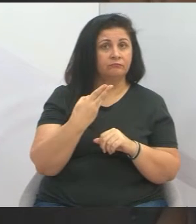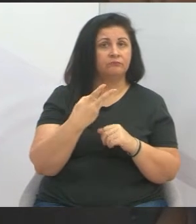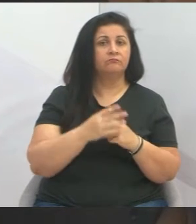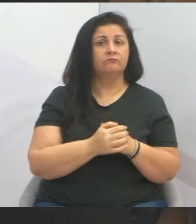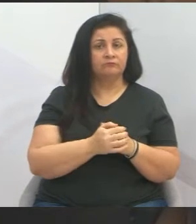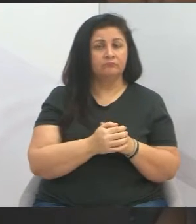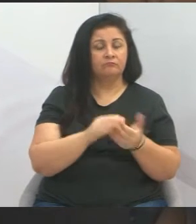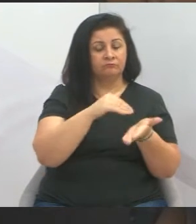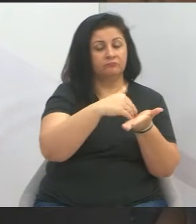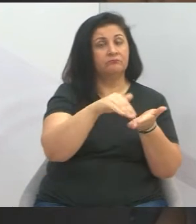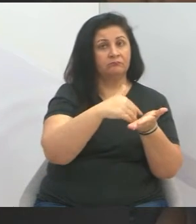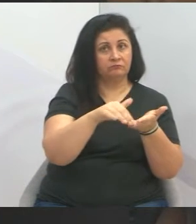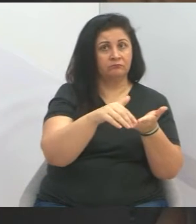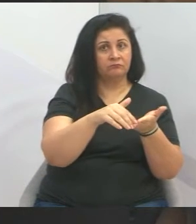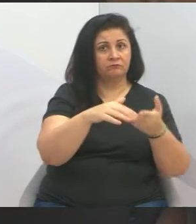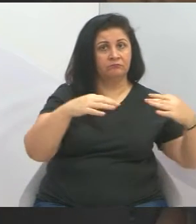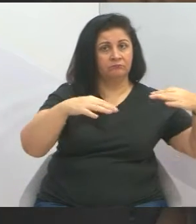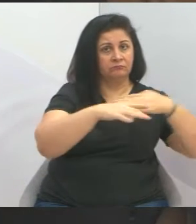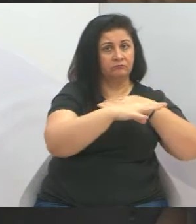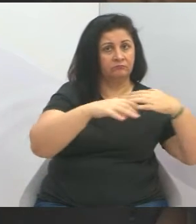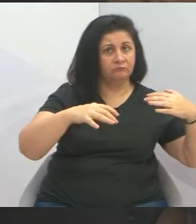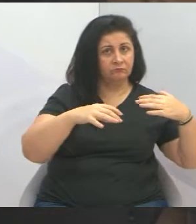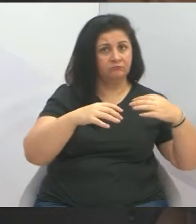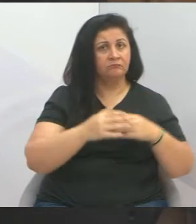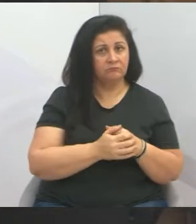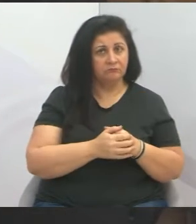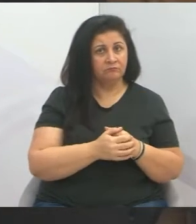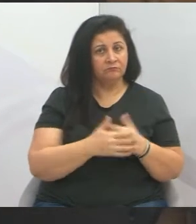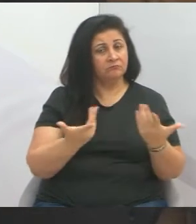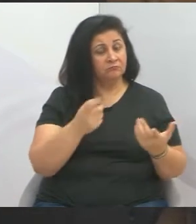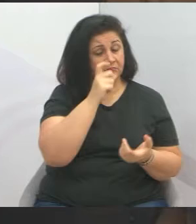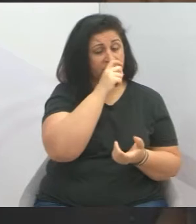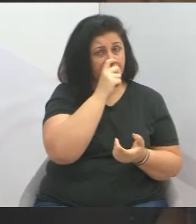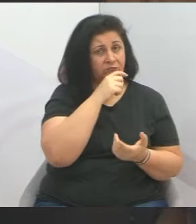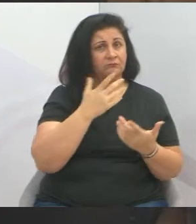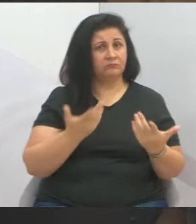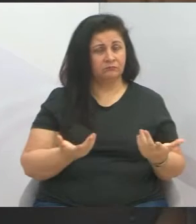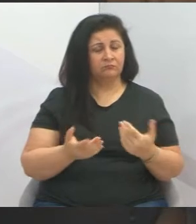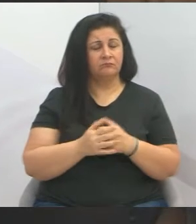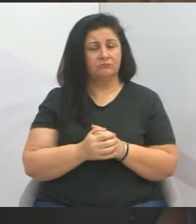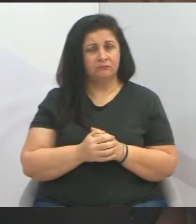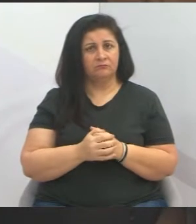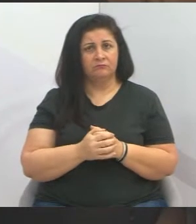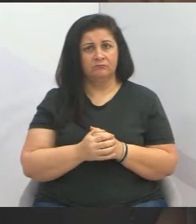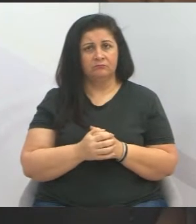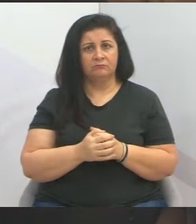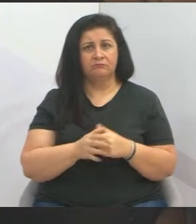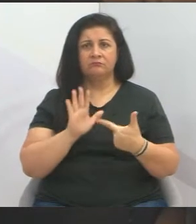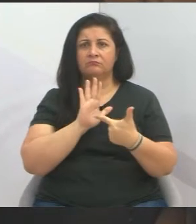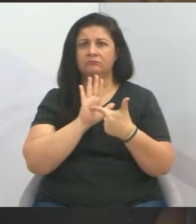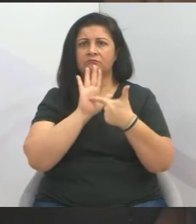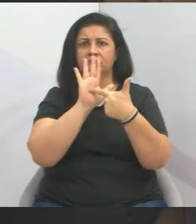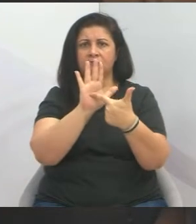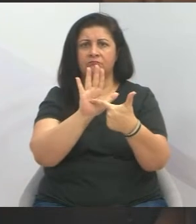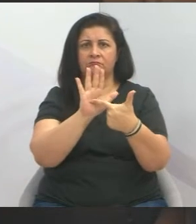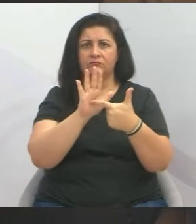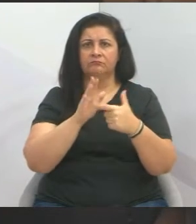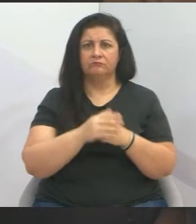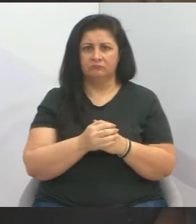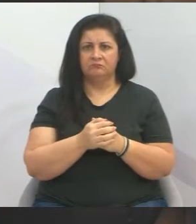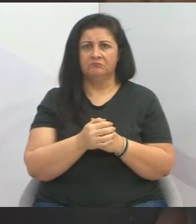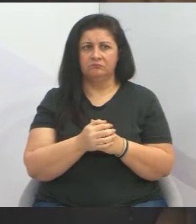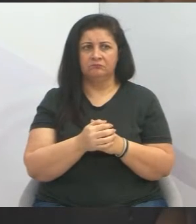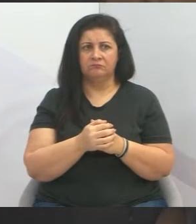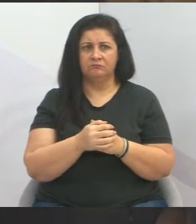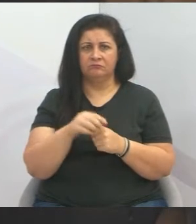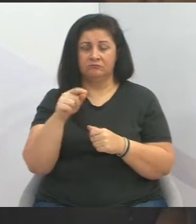foi o secretário de mobilidade urbana Sasá que você como líder de governo que mentiu quando apresentou o os